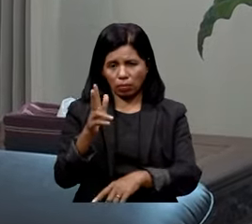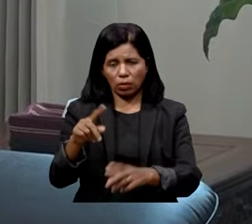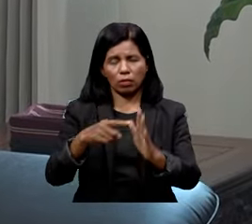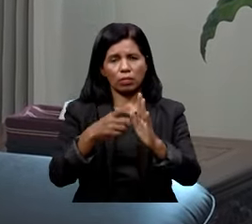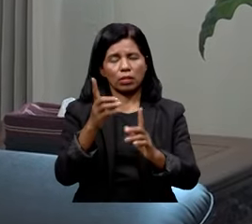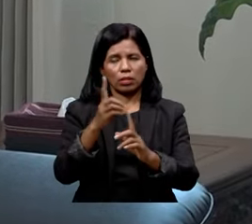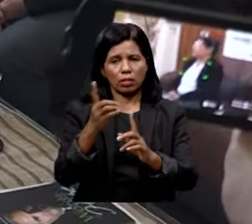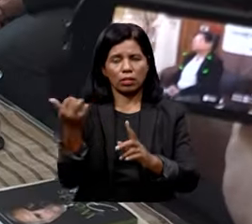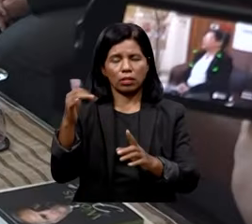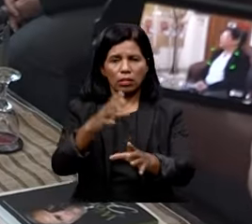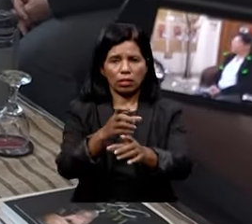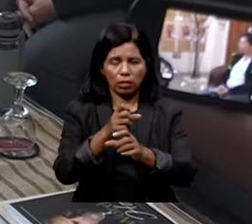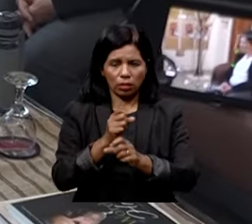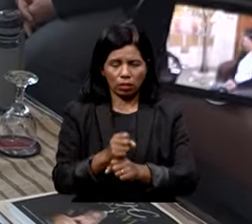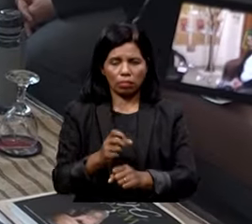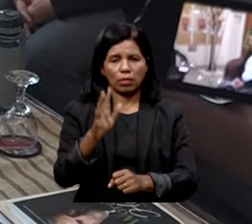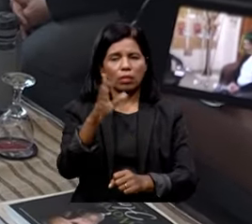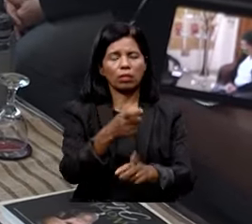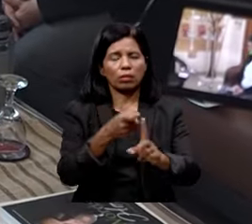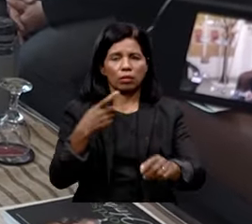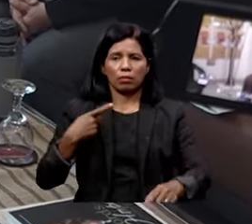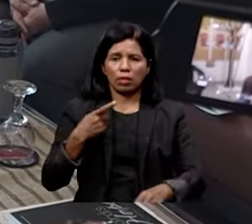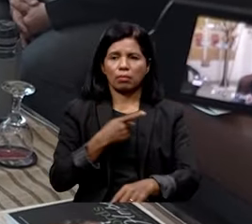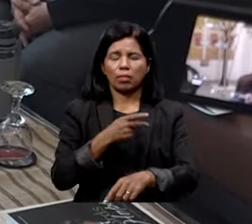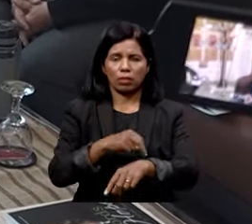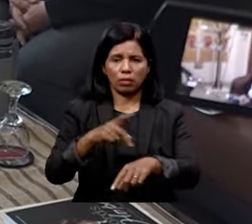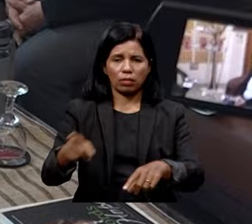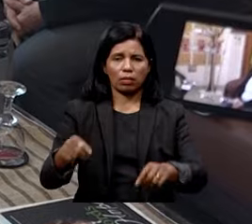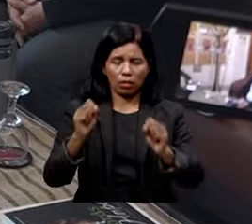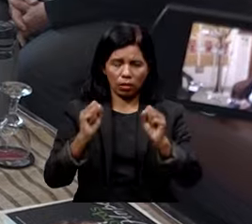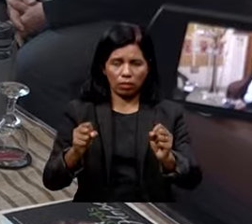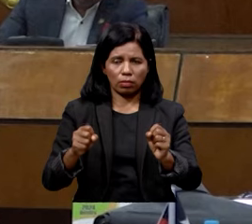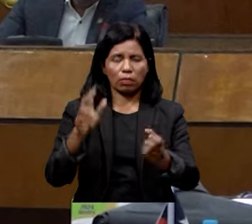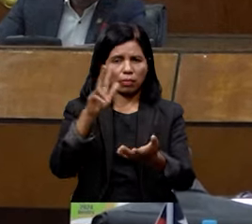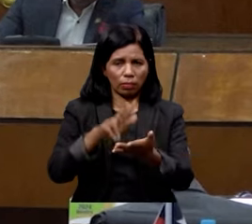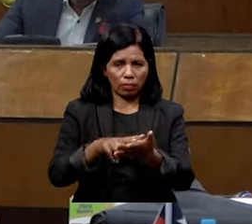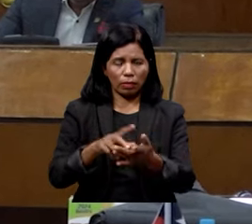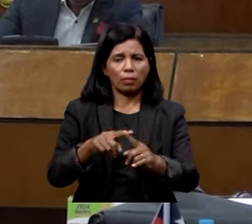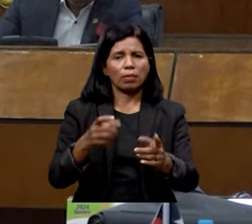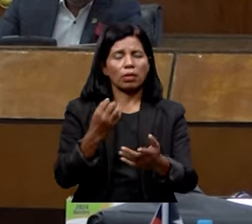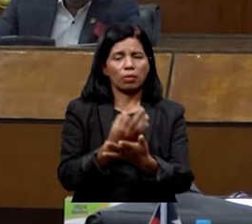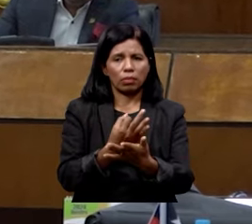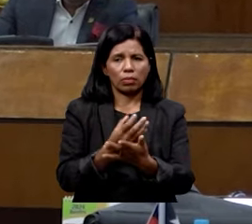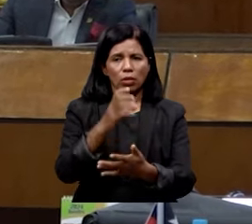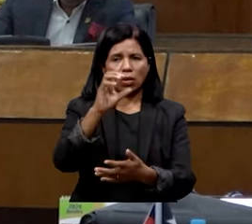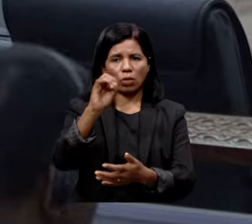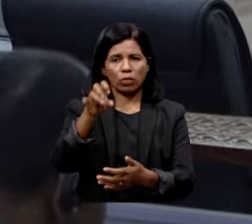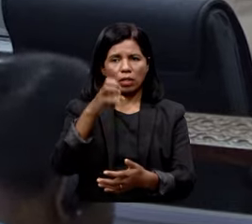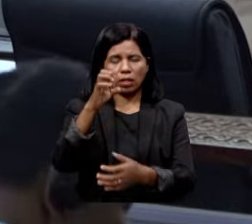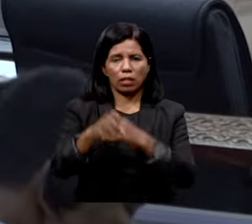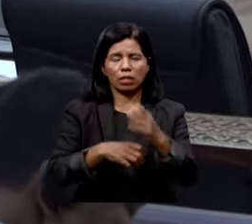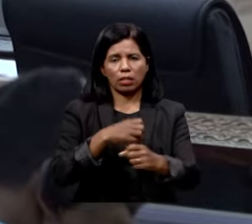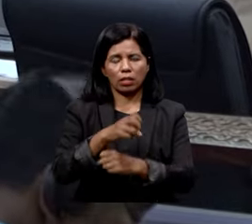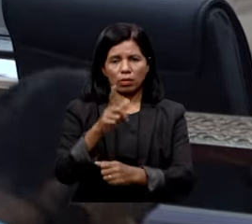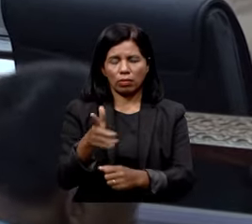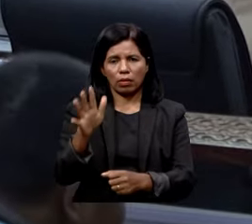Loron Nebesimo Diploma Roma, Rússia Parlamento Nacional, ato promulga. Mas o orçamento geral do Estado Tina Rihun Rua Ronestan Lima,